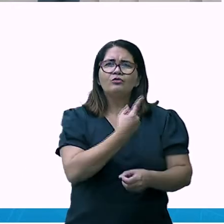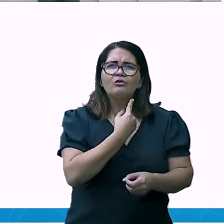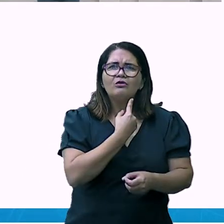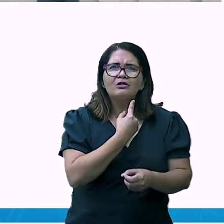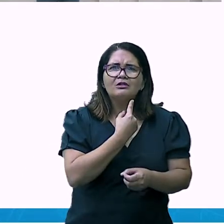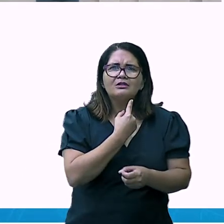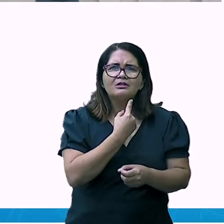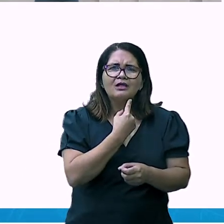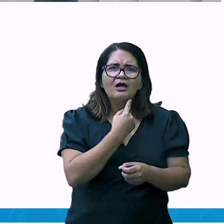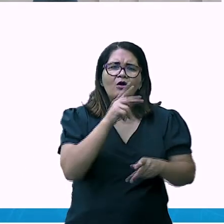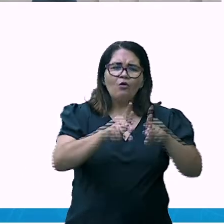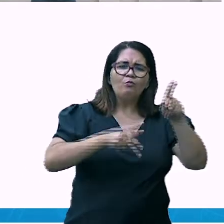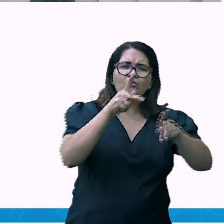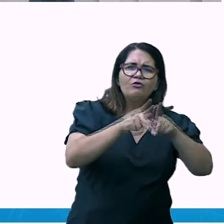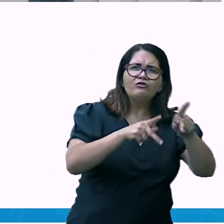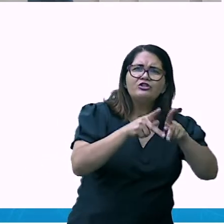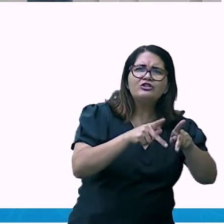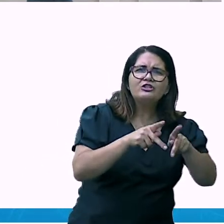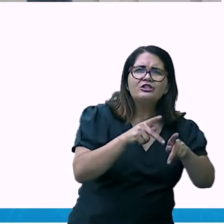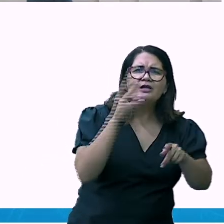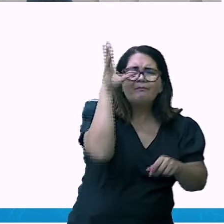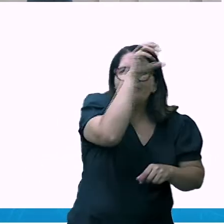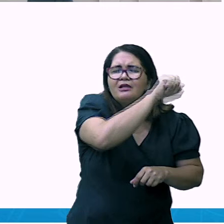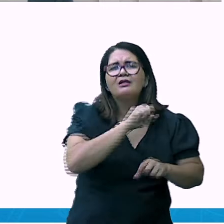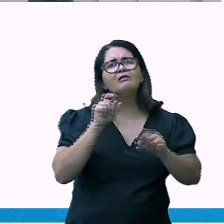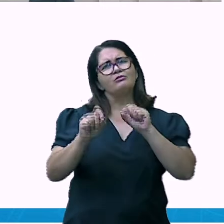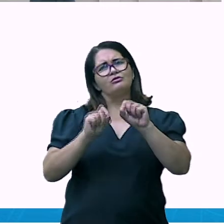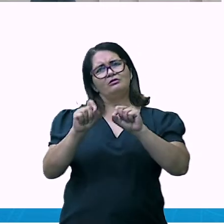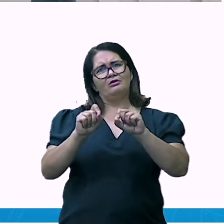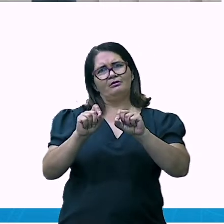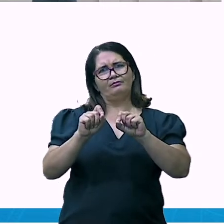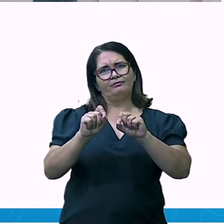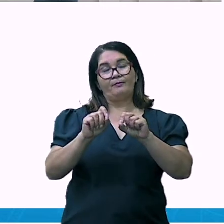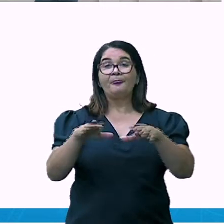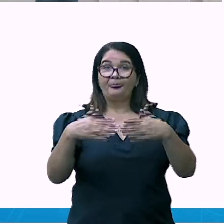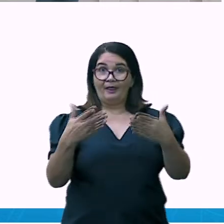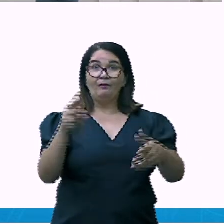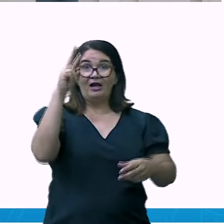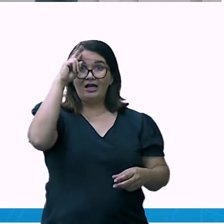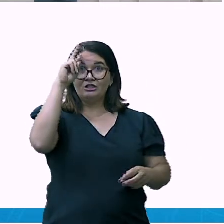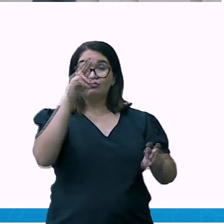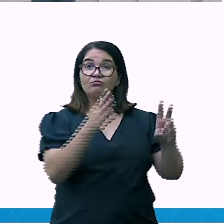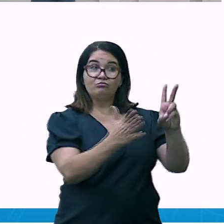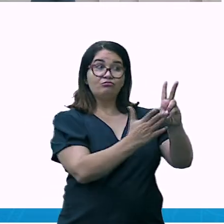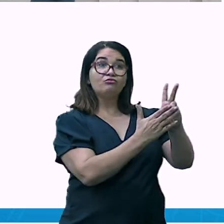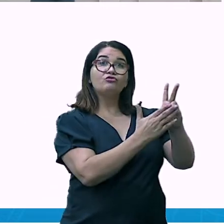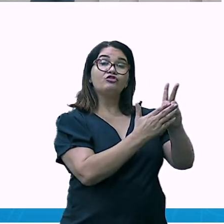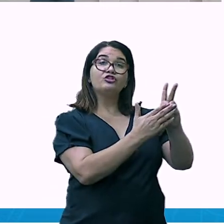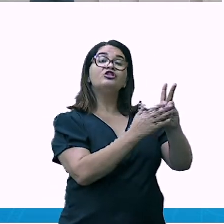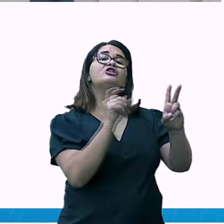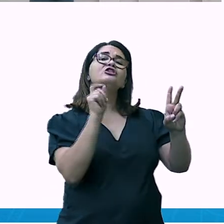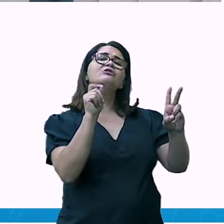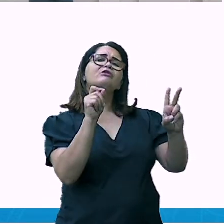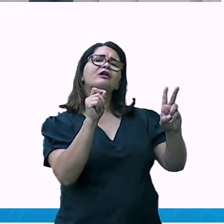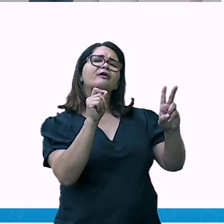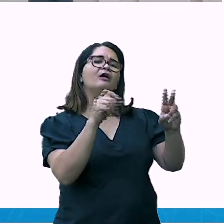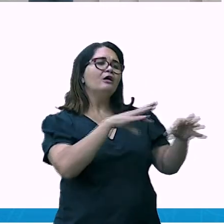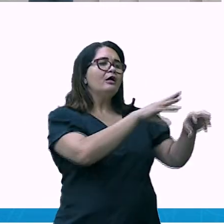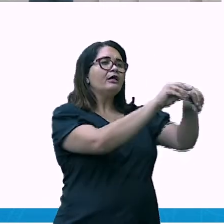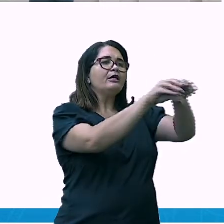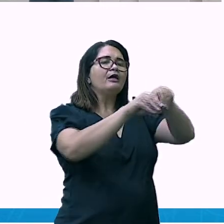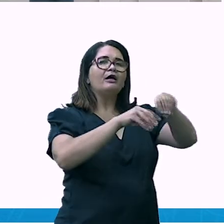O texto nos mostra que os indígenas preservam a terra. Podemos aprender a importância